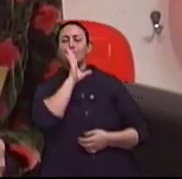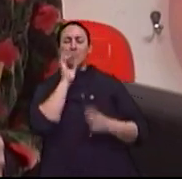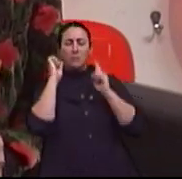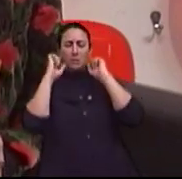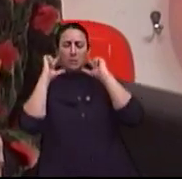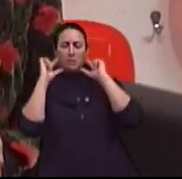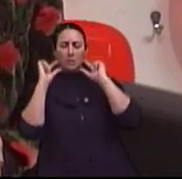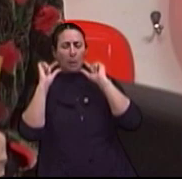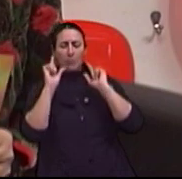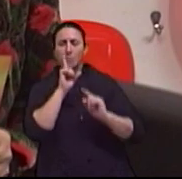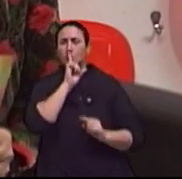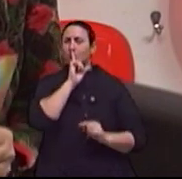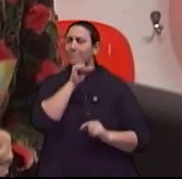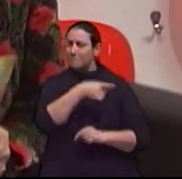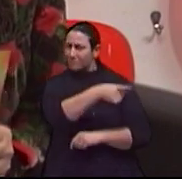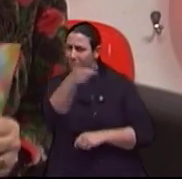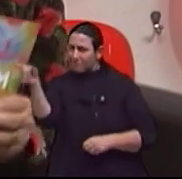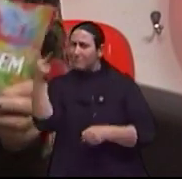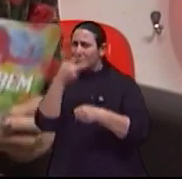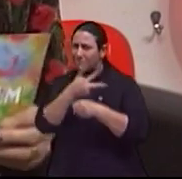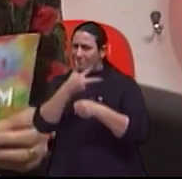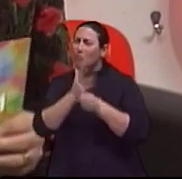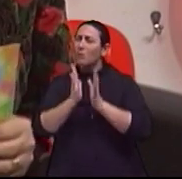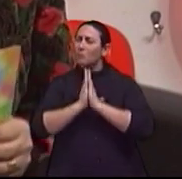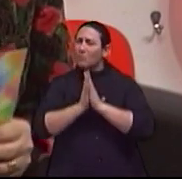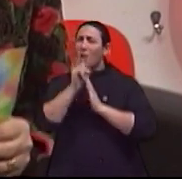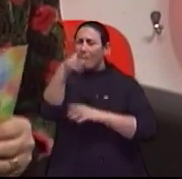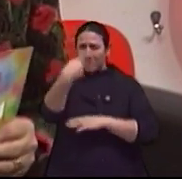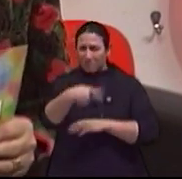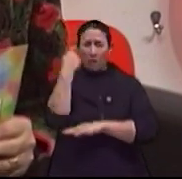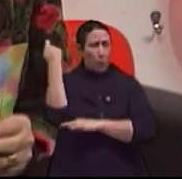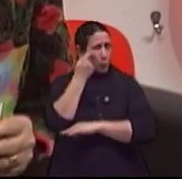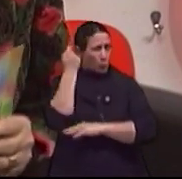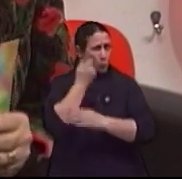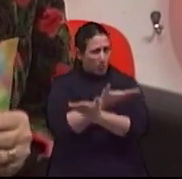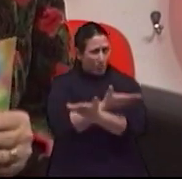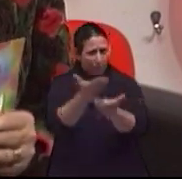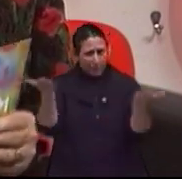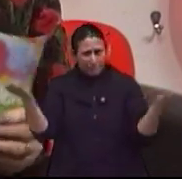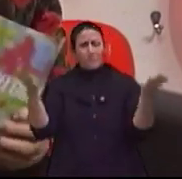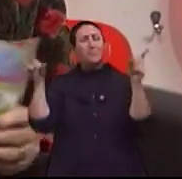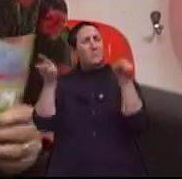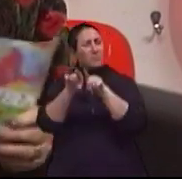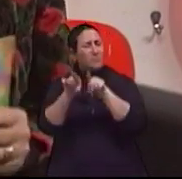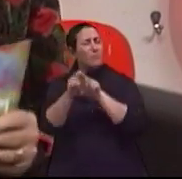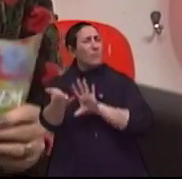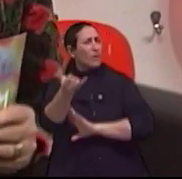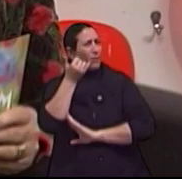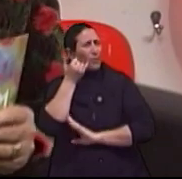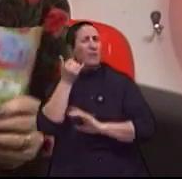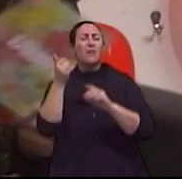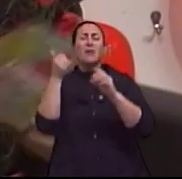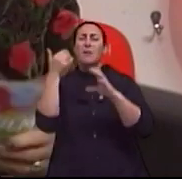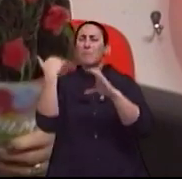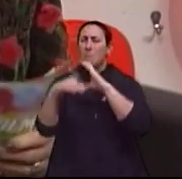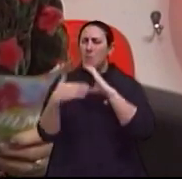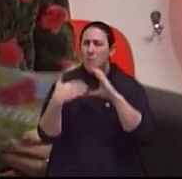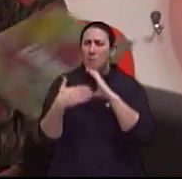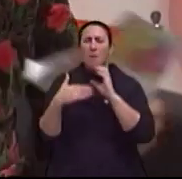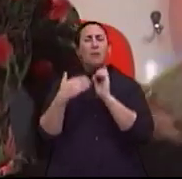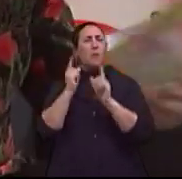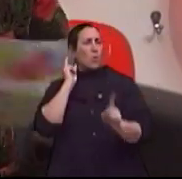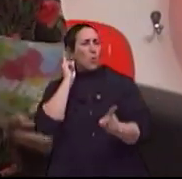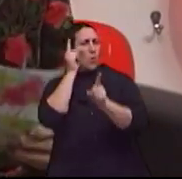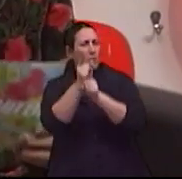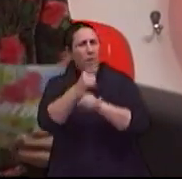já idosos estão nos ouvindo eu sei que por esse Rio Grande do Sul todo mundo nos Ouve aqui e inclusive Telefona pra gente manda e-mail me encontra na